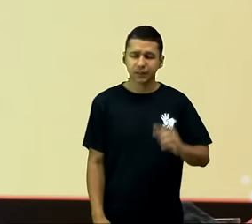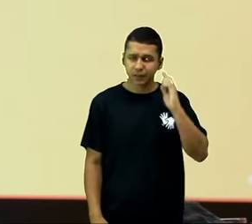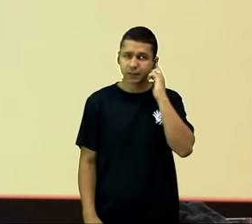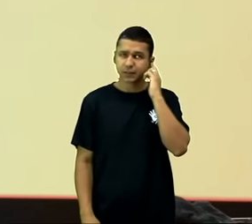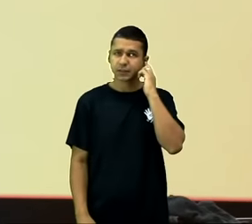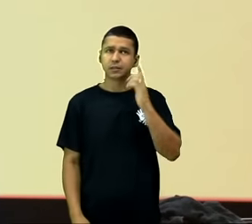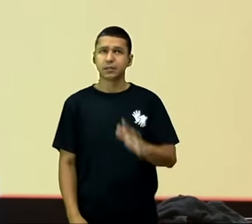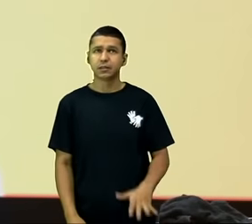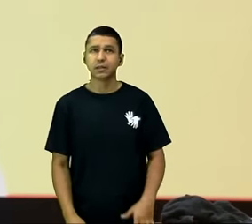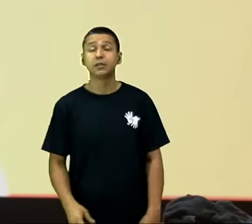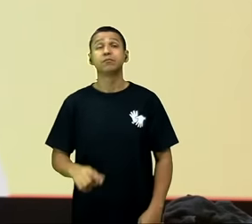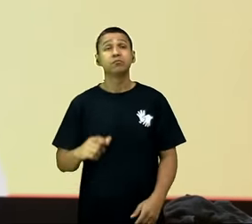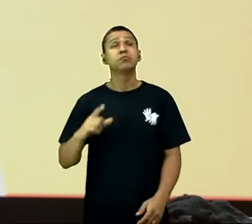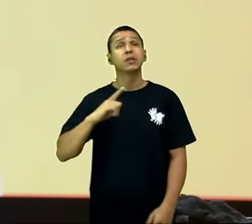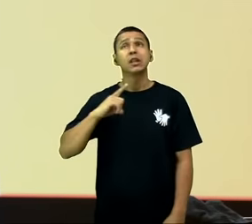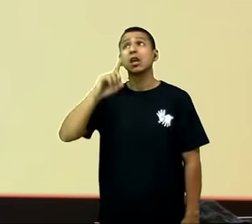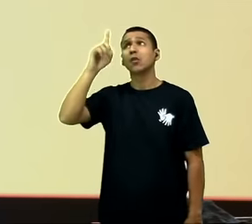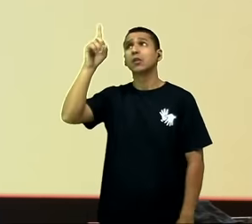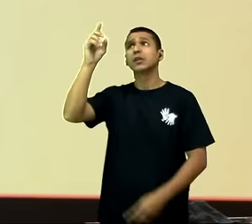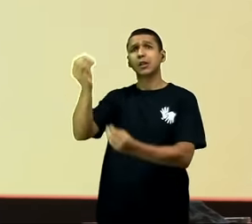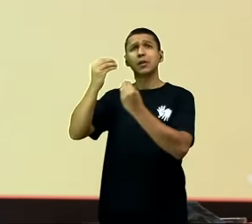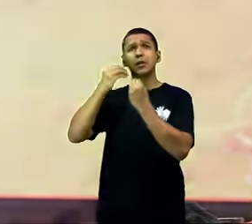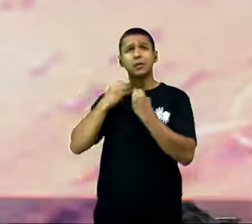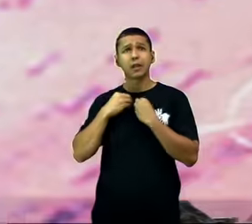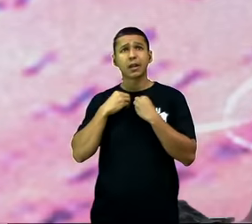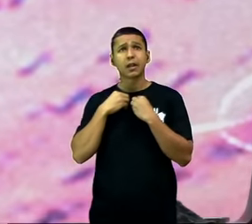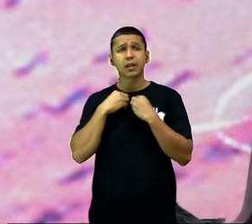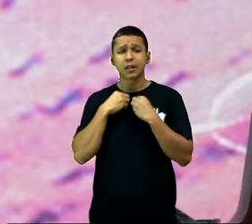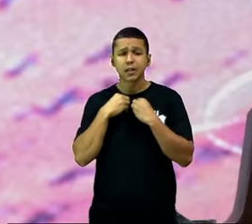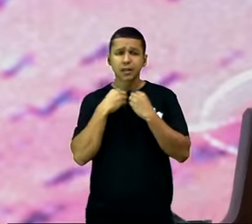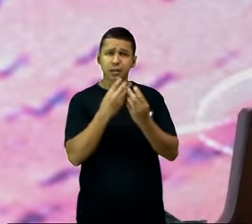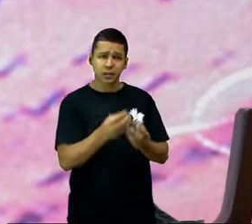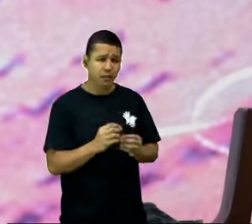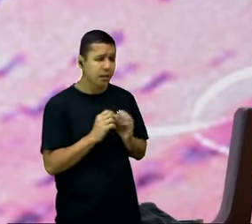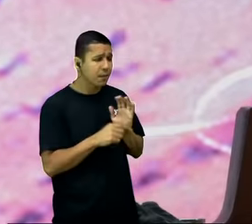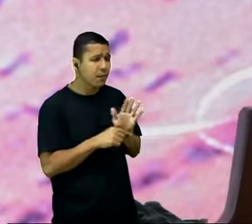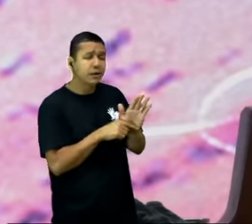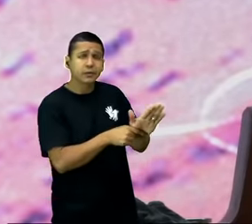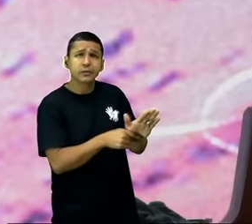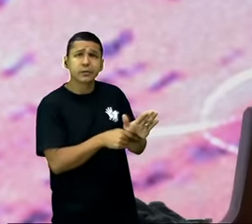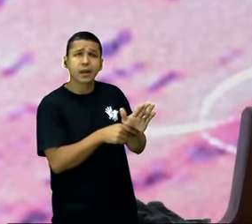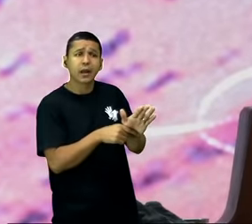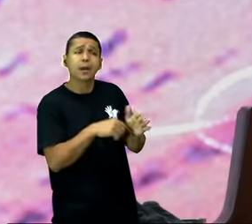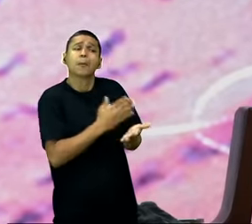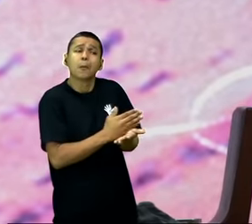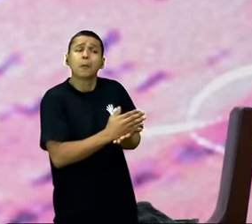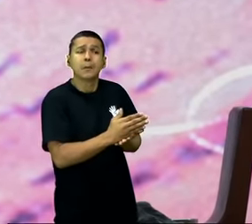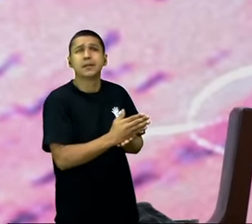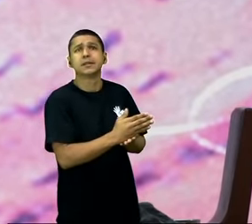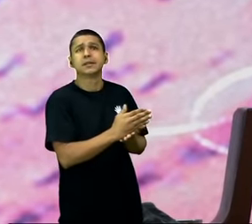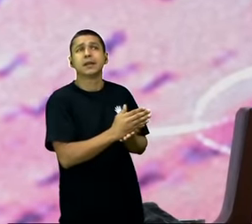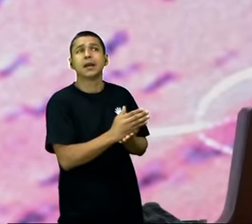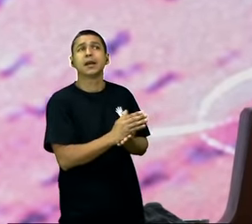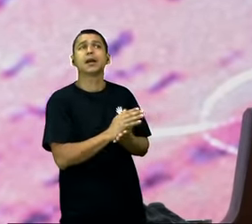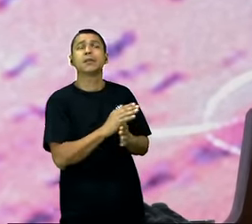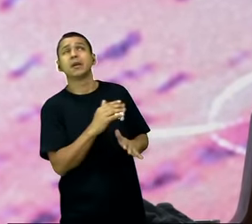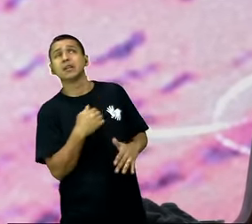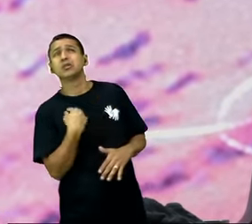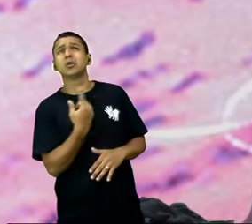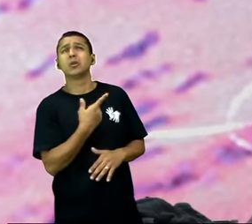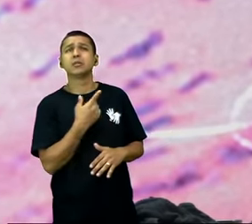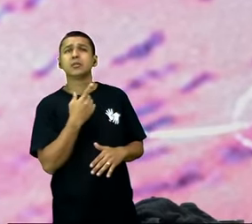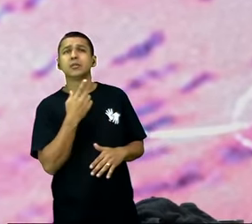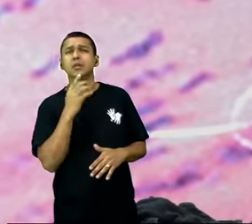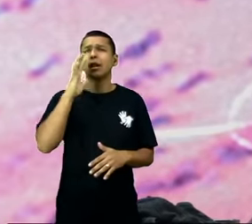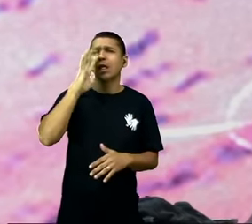Tem coisas que Deus nos dá, meu irmão, para a gente plantar, para dar continuidade. Mas aí a gente se distrai, a